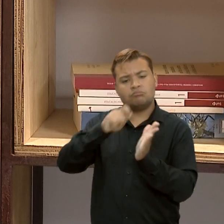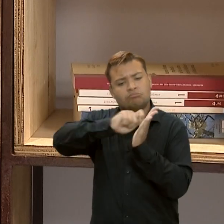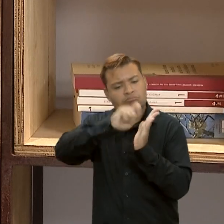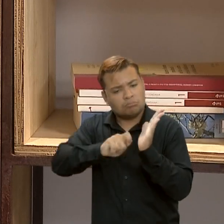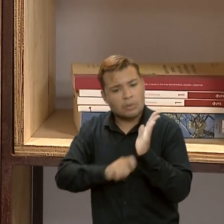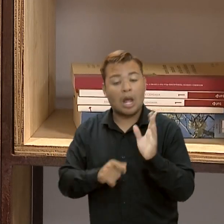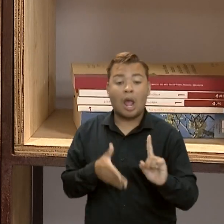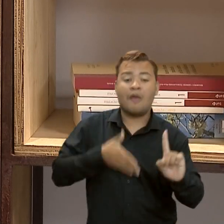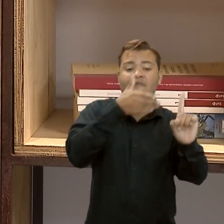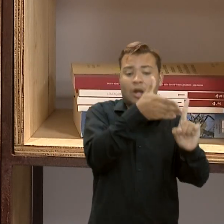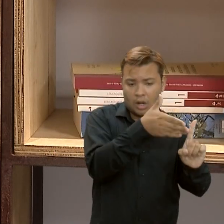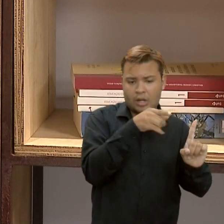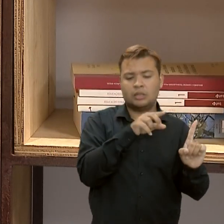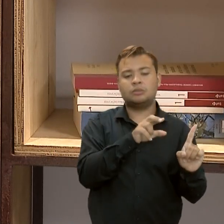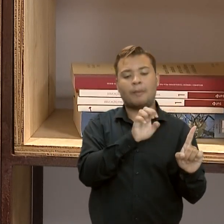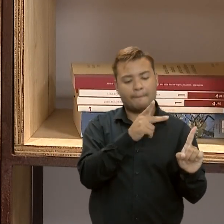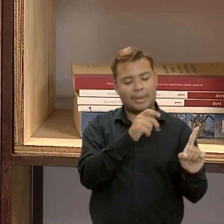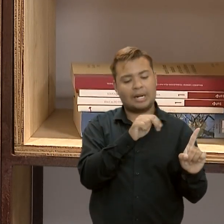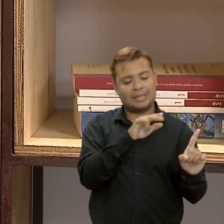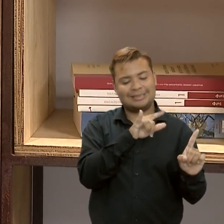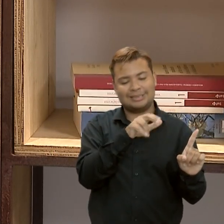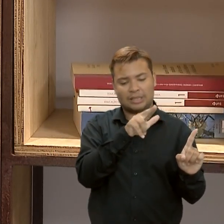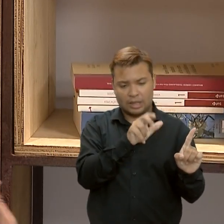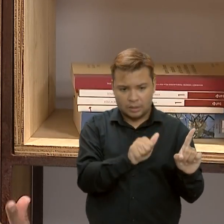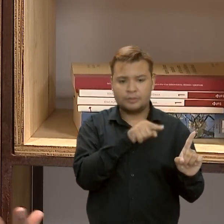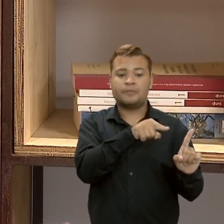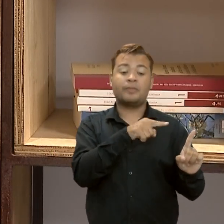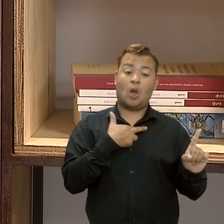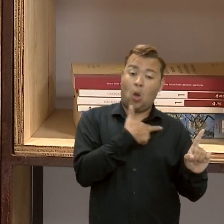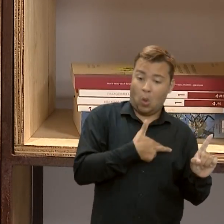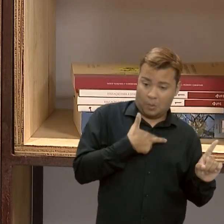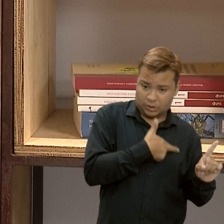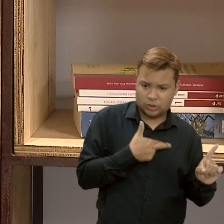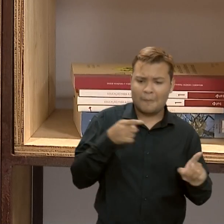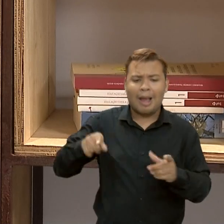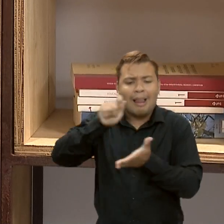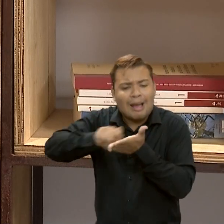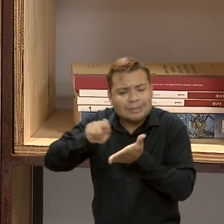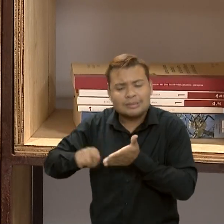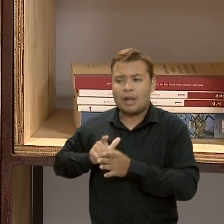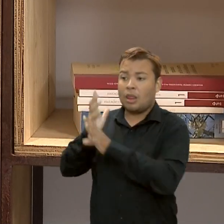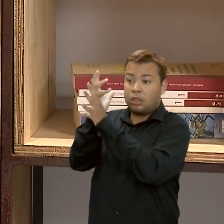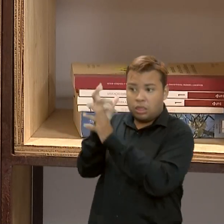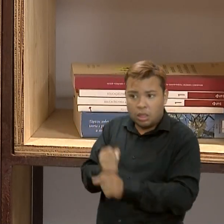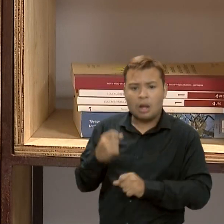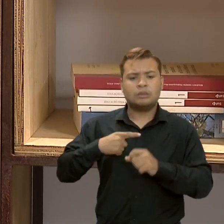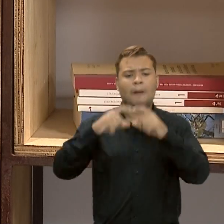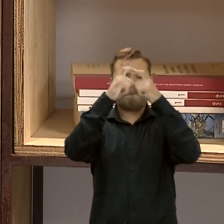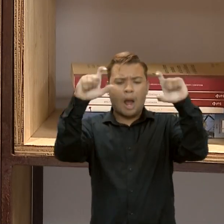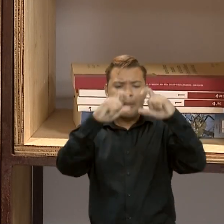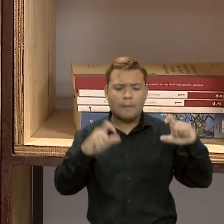estética parnasiana, o romantismo, mas ela tem uma escrita autobiográfica, em sonetos, ela relata